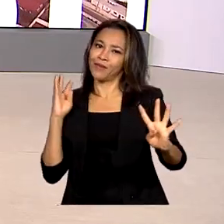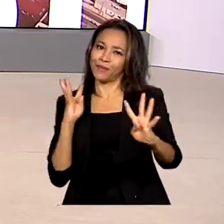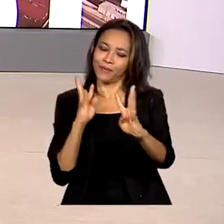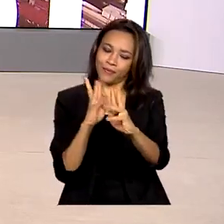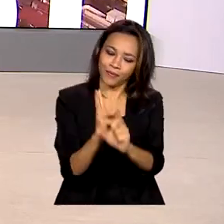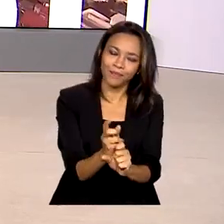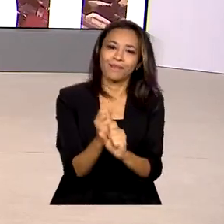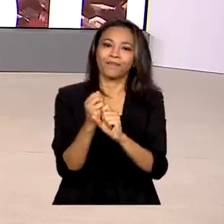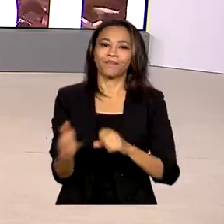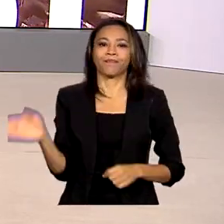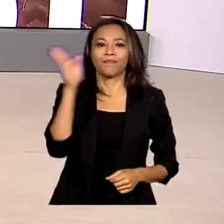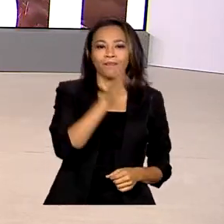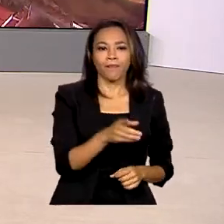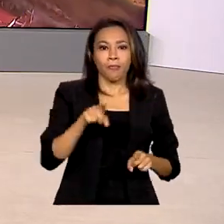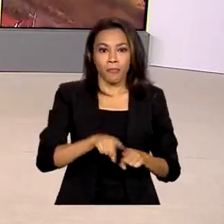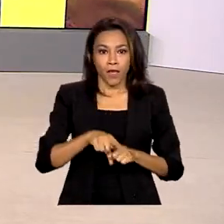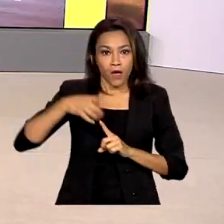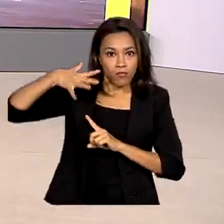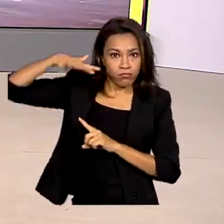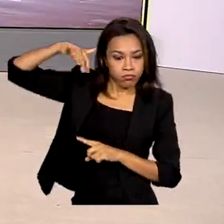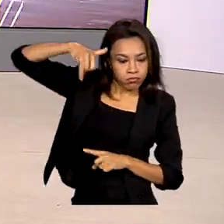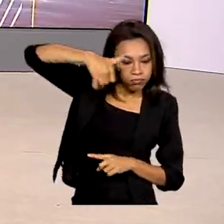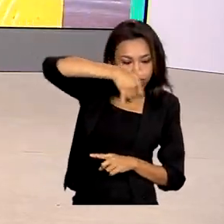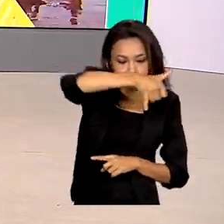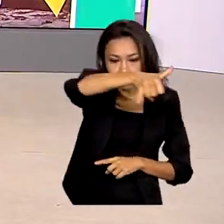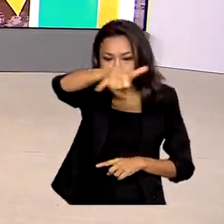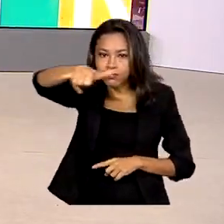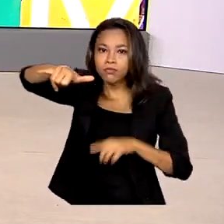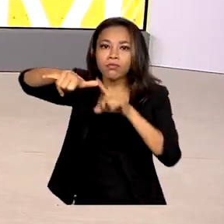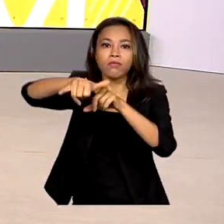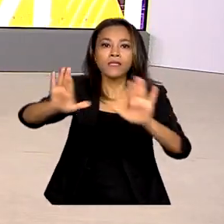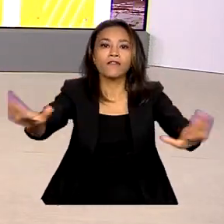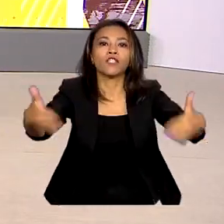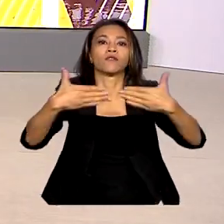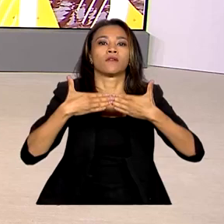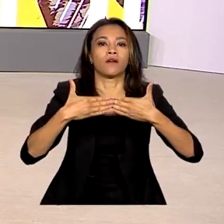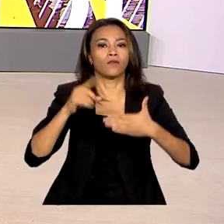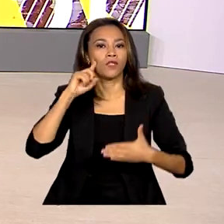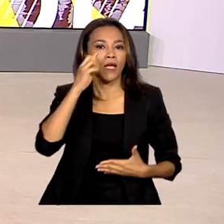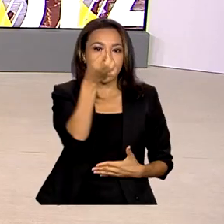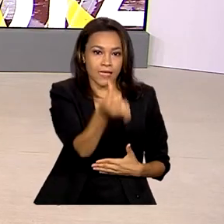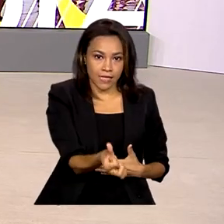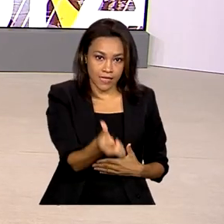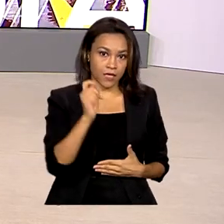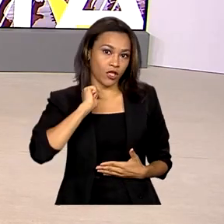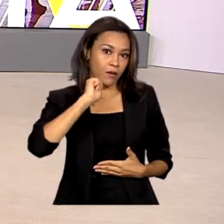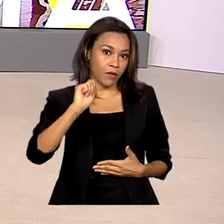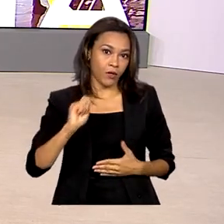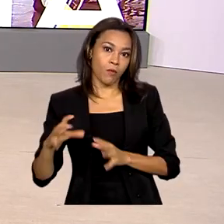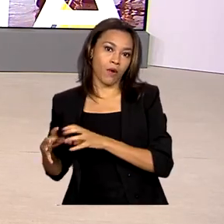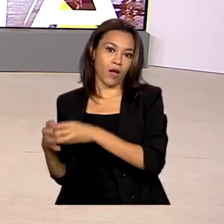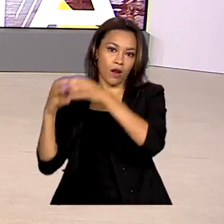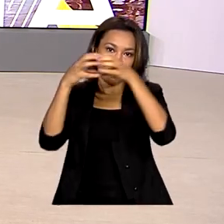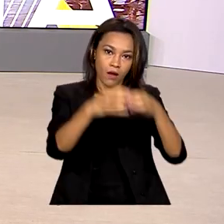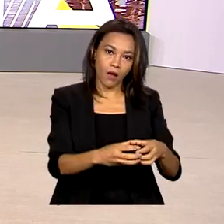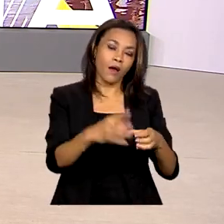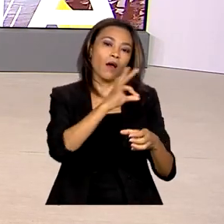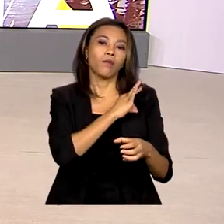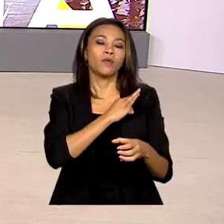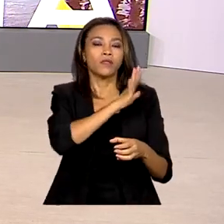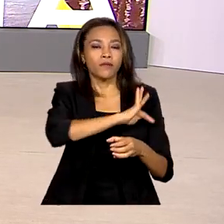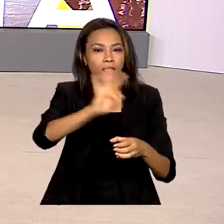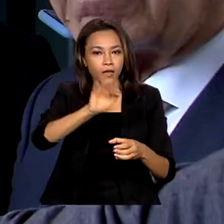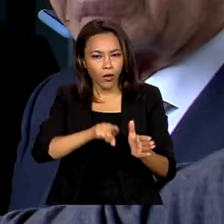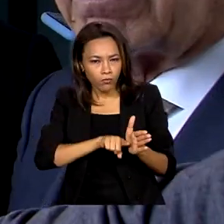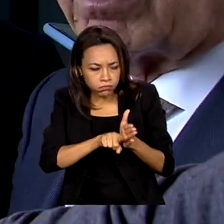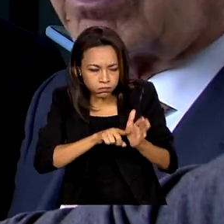E o espaço aéreo sobre o território Yanomami vai ser fechado em 6 de abril e as ações da Polícia Federal intensificadas a partir da próxima